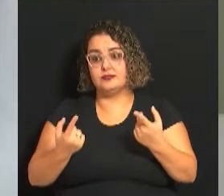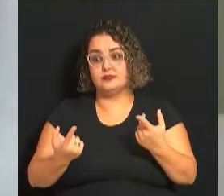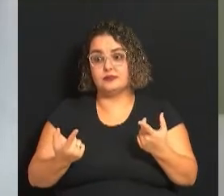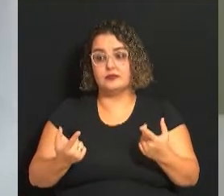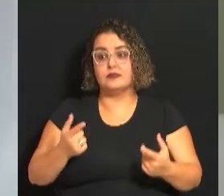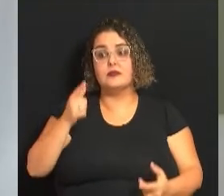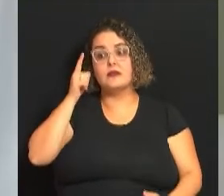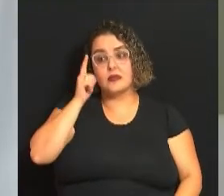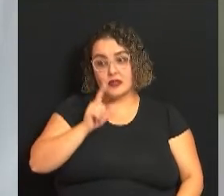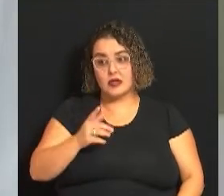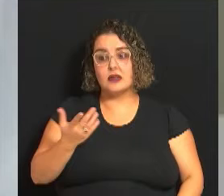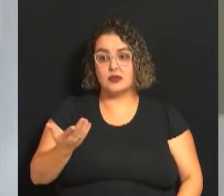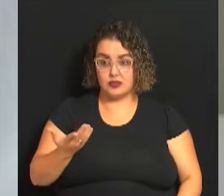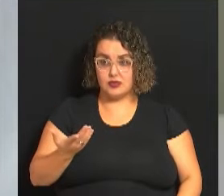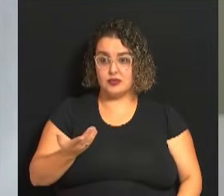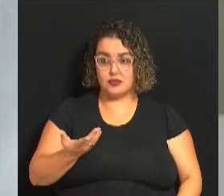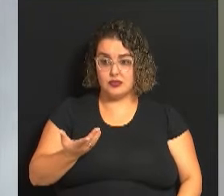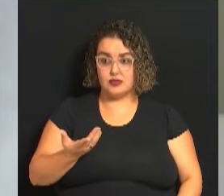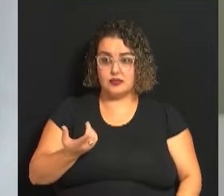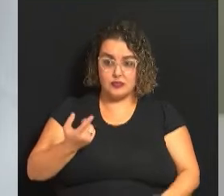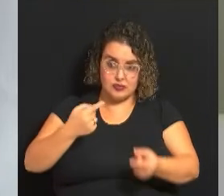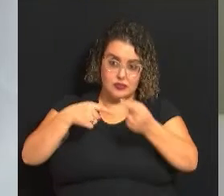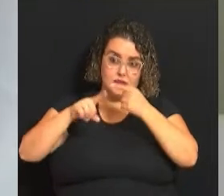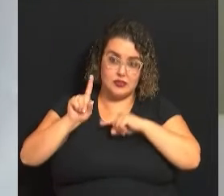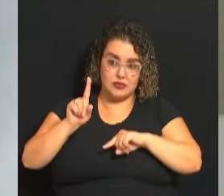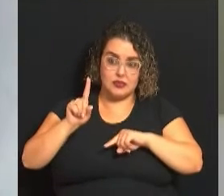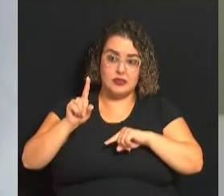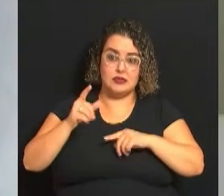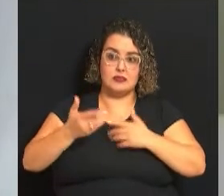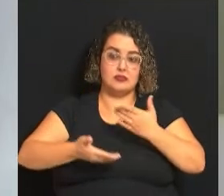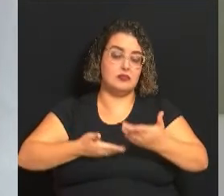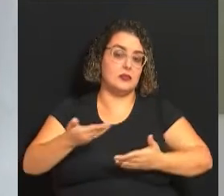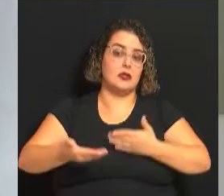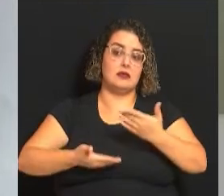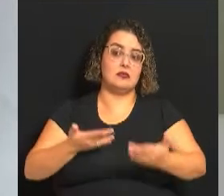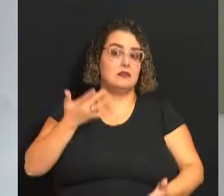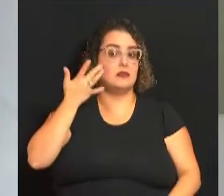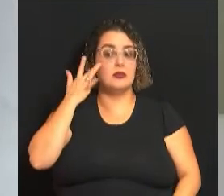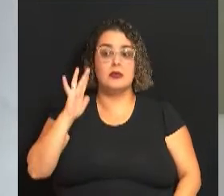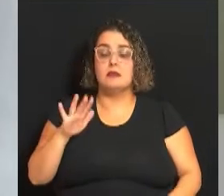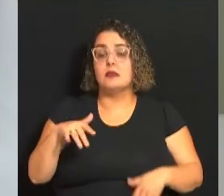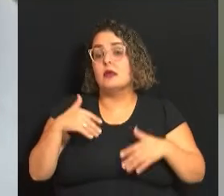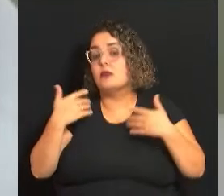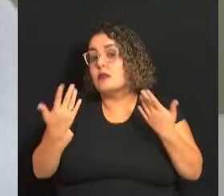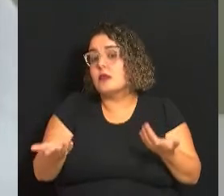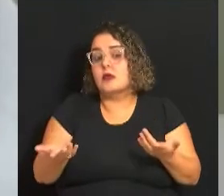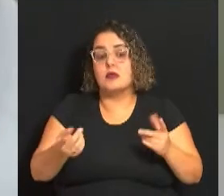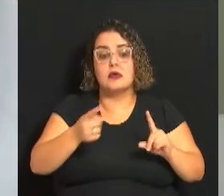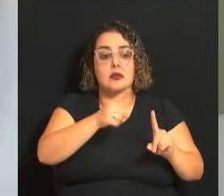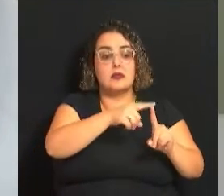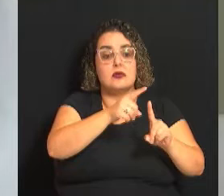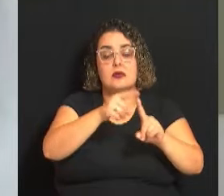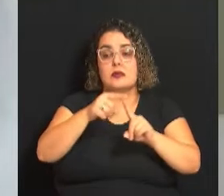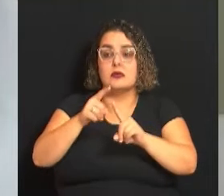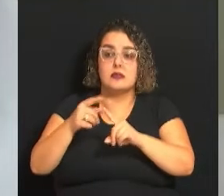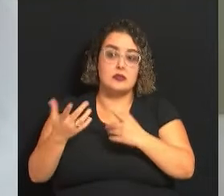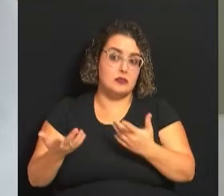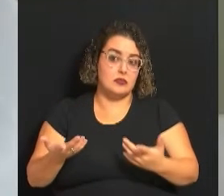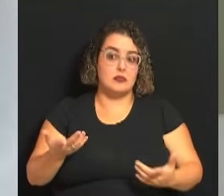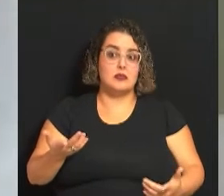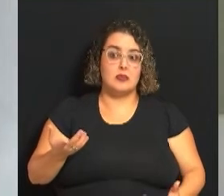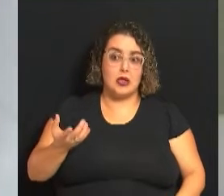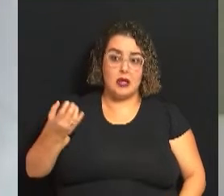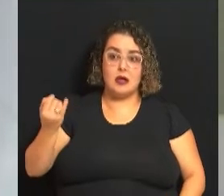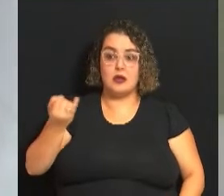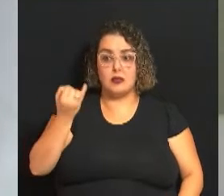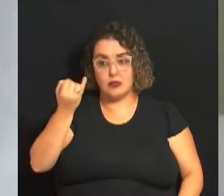consegue sucesso no tratamento. Nós não sabemos quais são esses casos, portanto, a gente